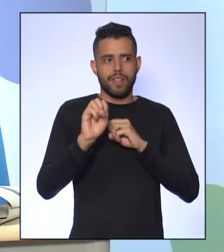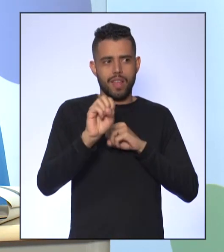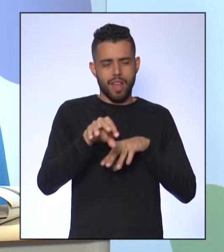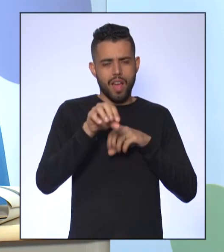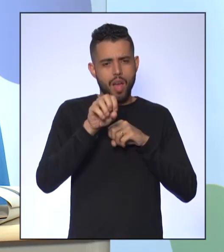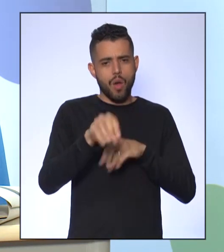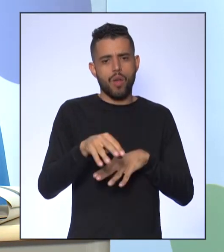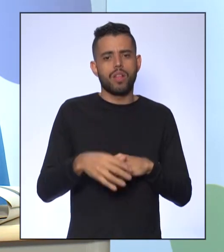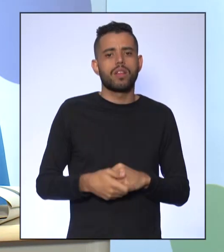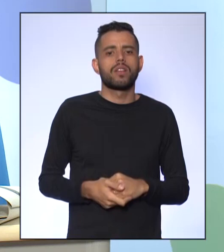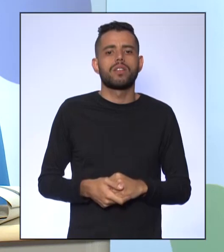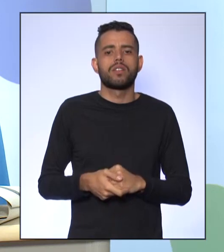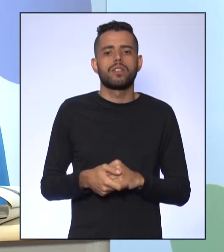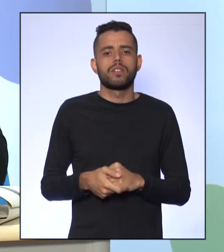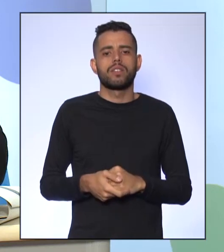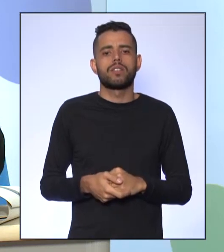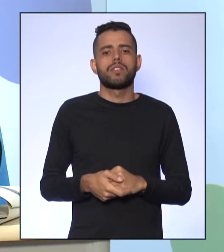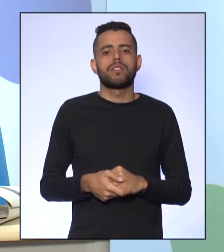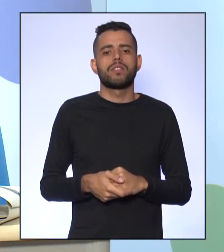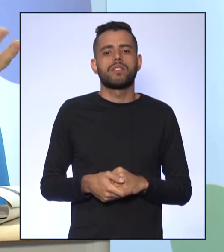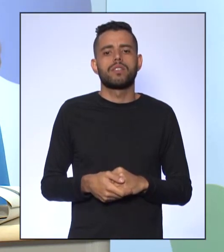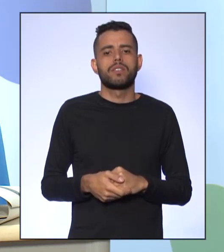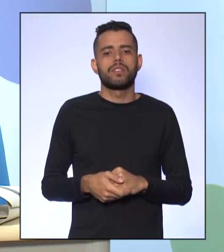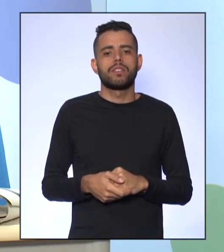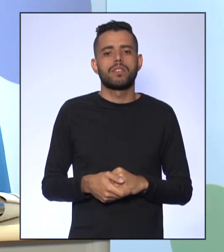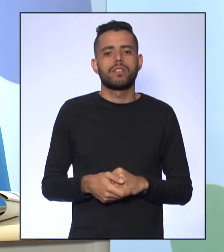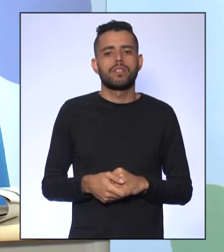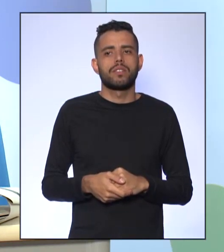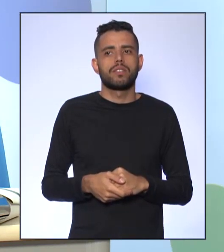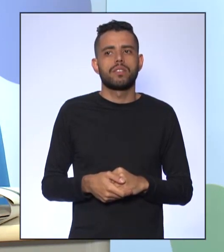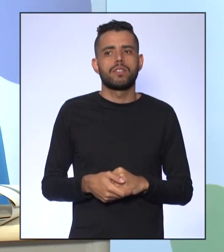né? E que